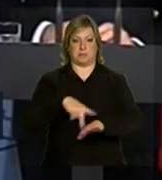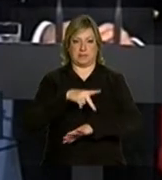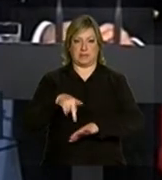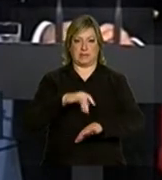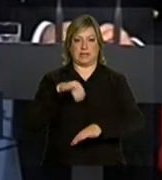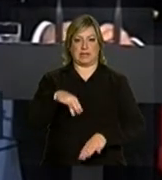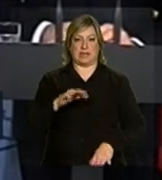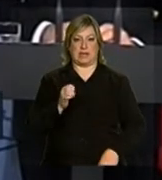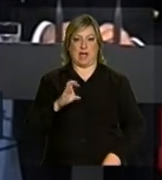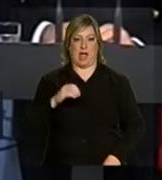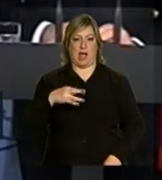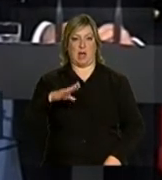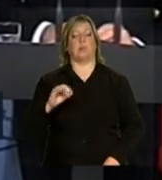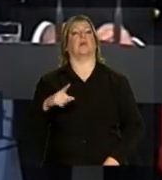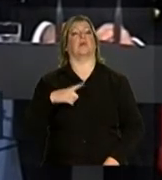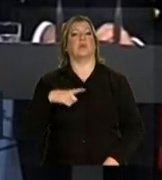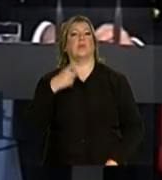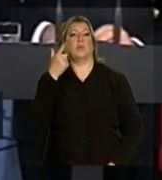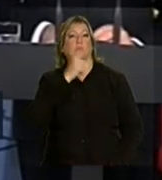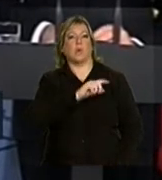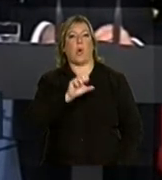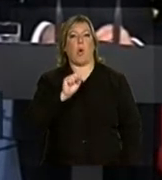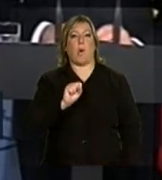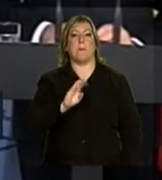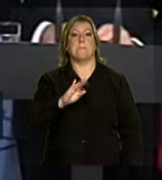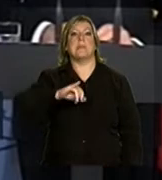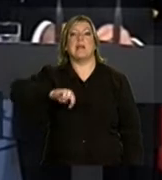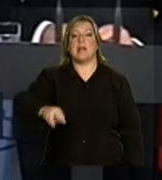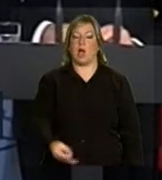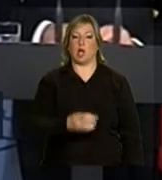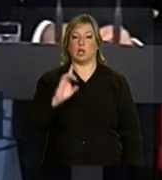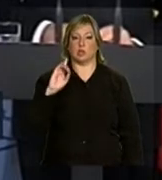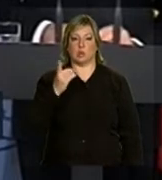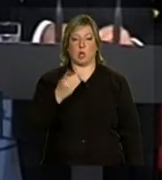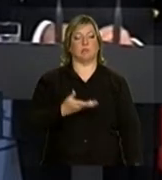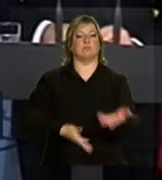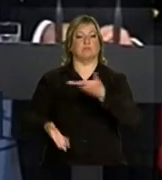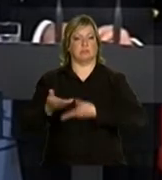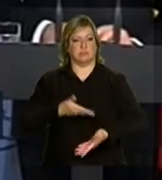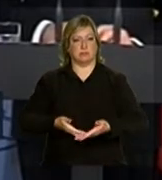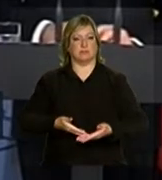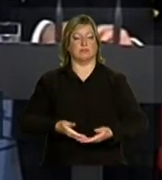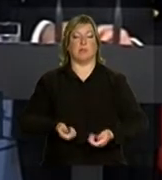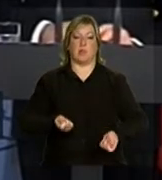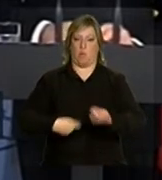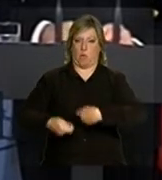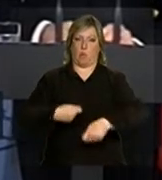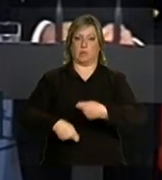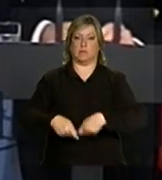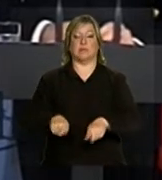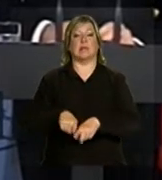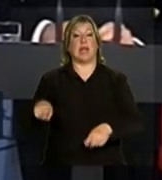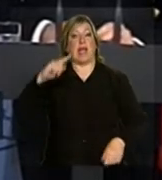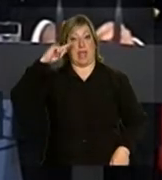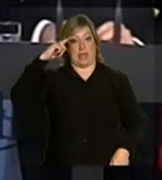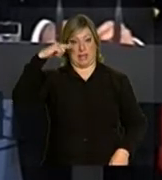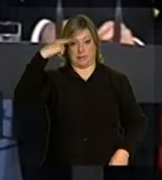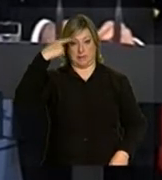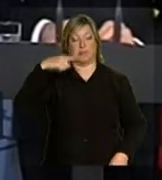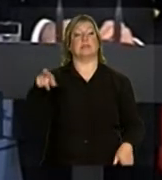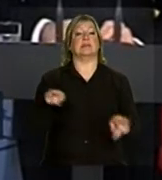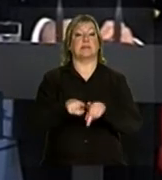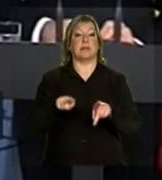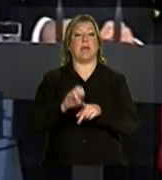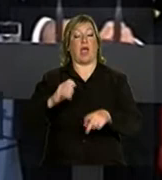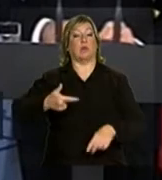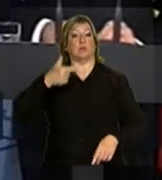um resultado histórico de US$ 8 bilhões. A Espanha também é o segundo maior investidor externo no